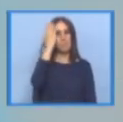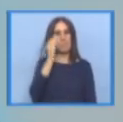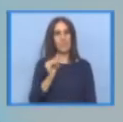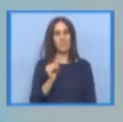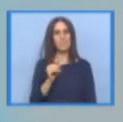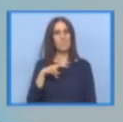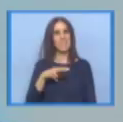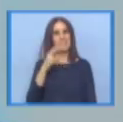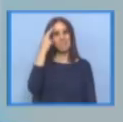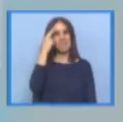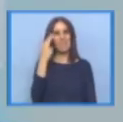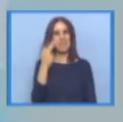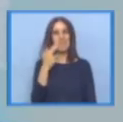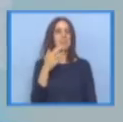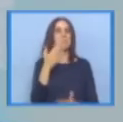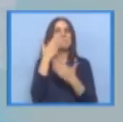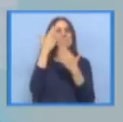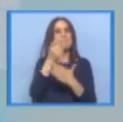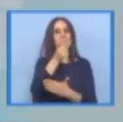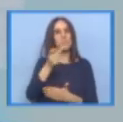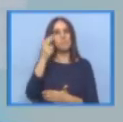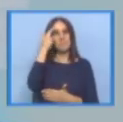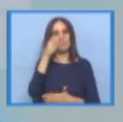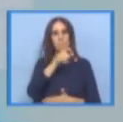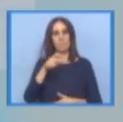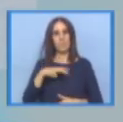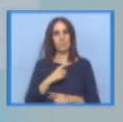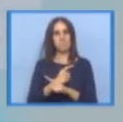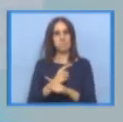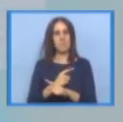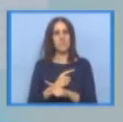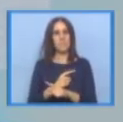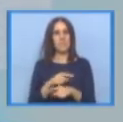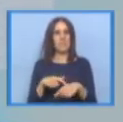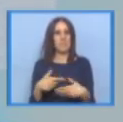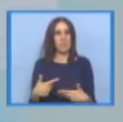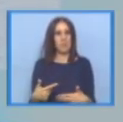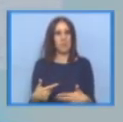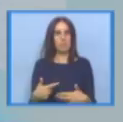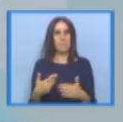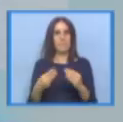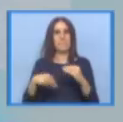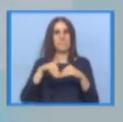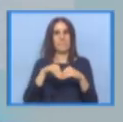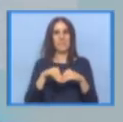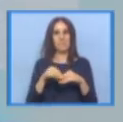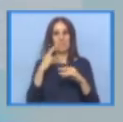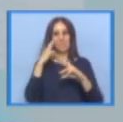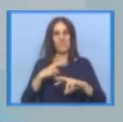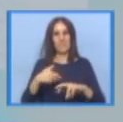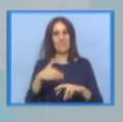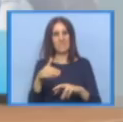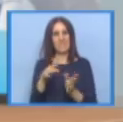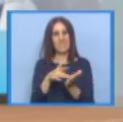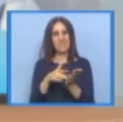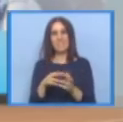na Madeira, venerado por muitos madeirenses, por muitos portugueses também, que agora serão mais porque irão descobrir também espero através